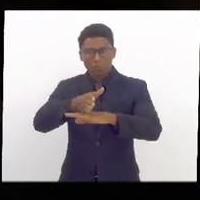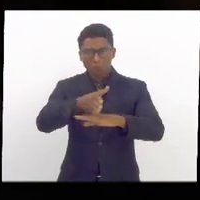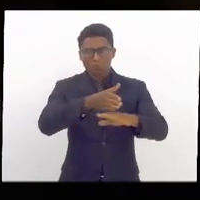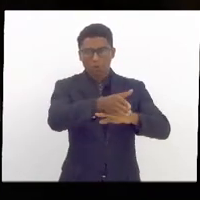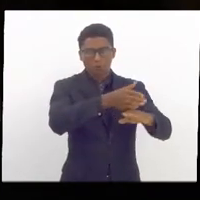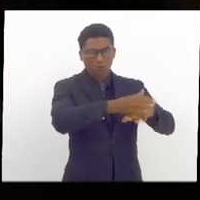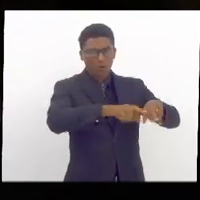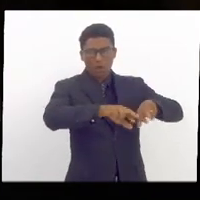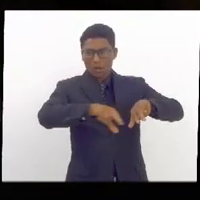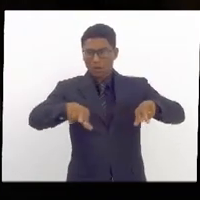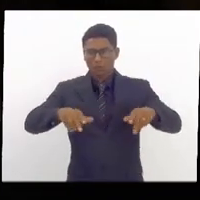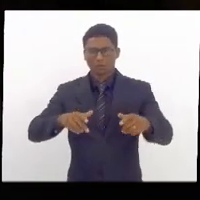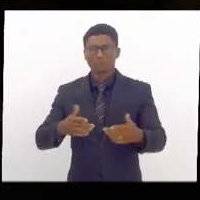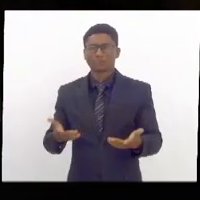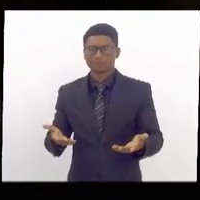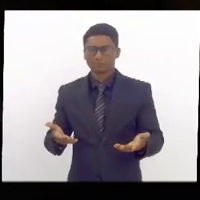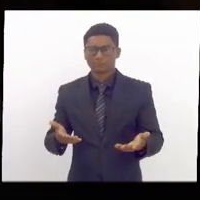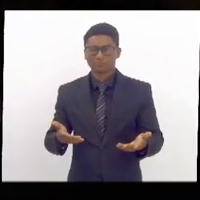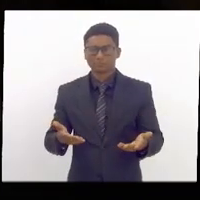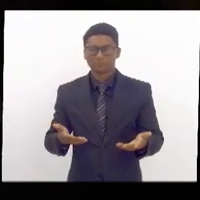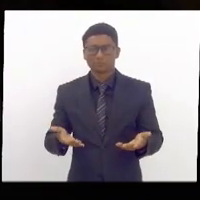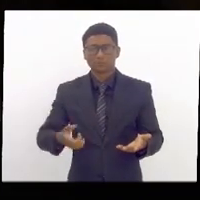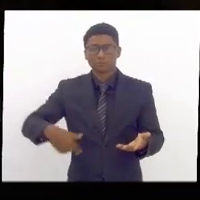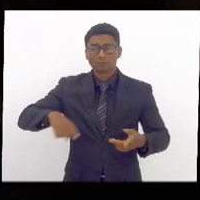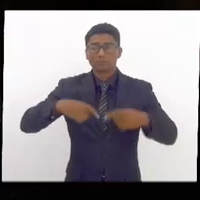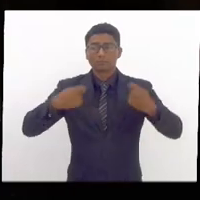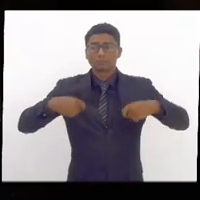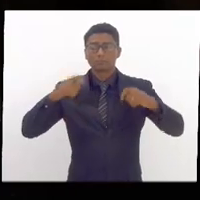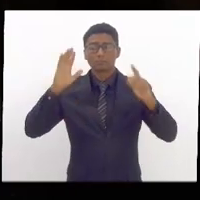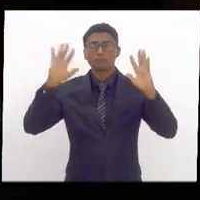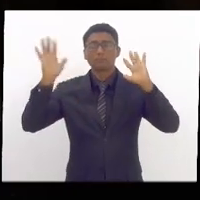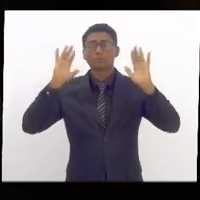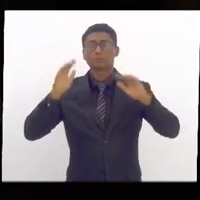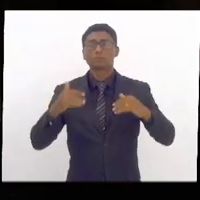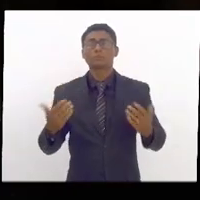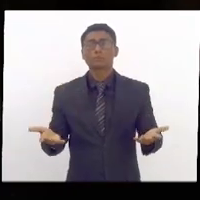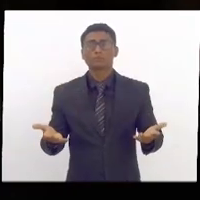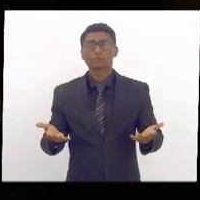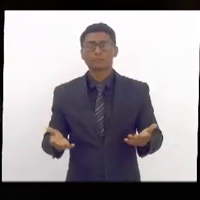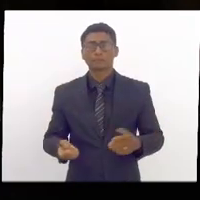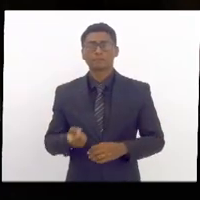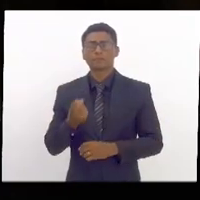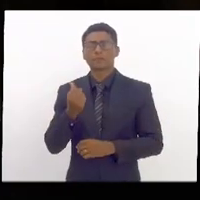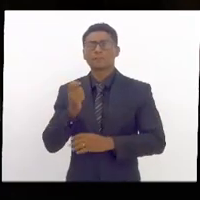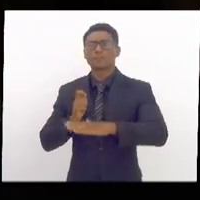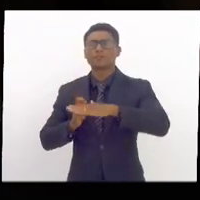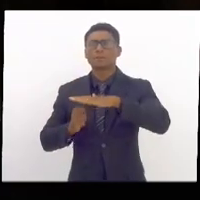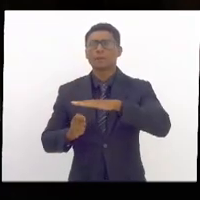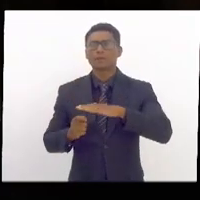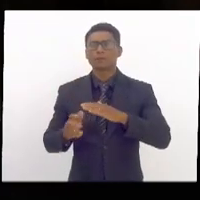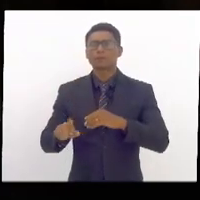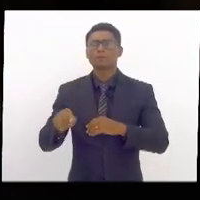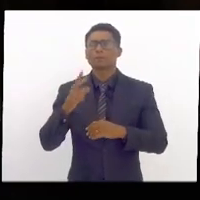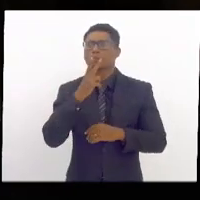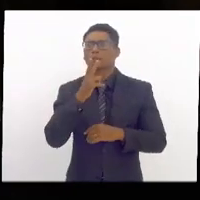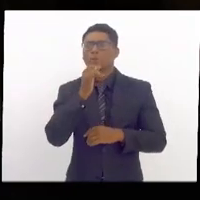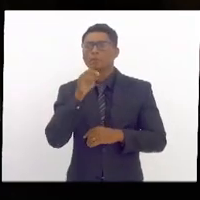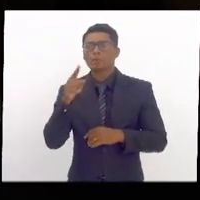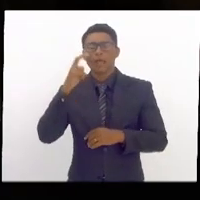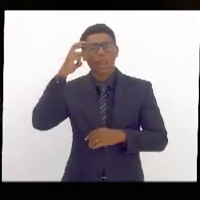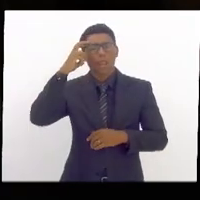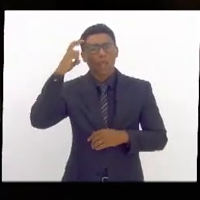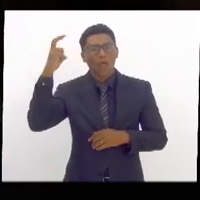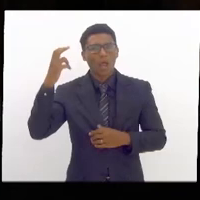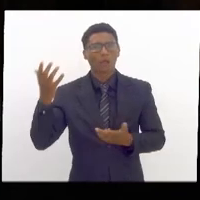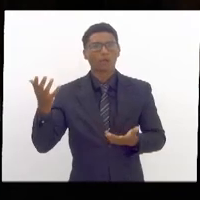gente precisa se perguntar qual é o nível de investimento na inteligência, na informação, para